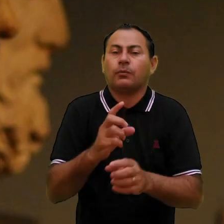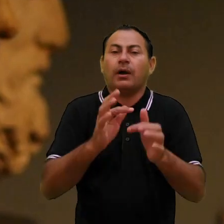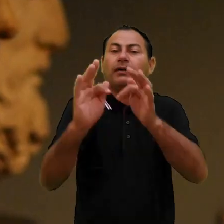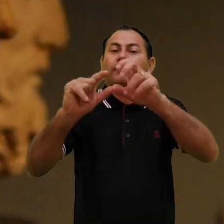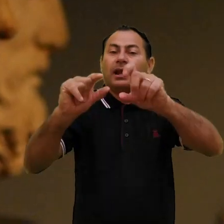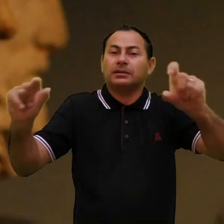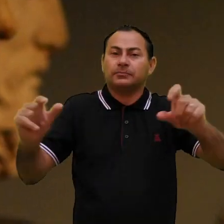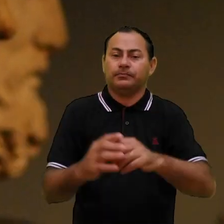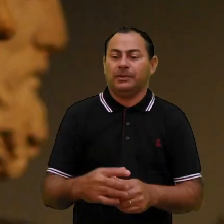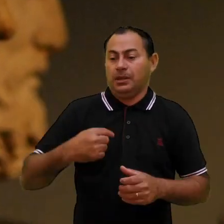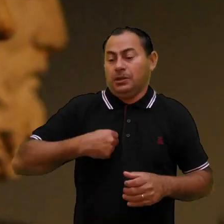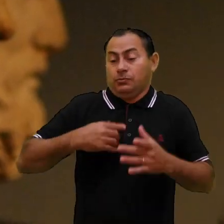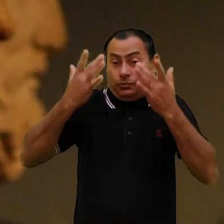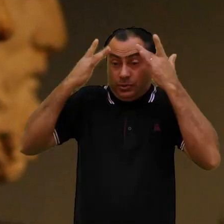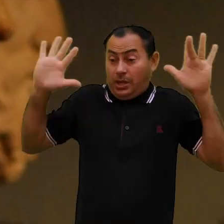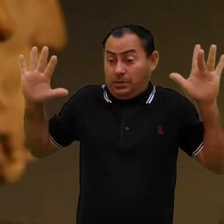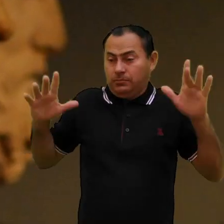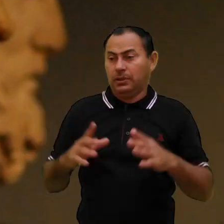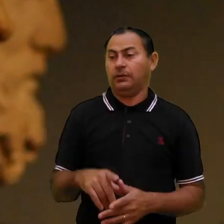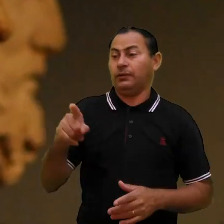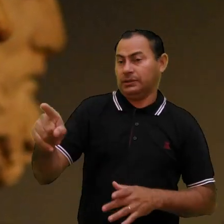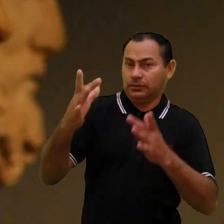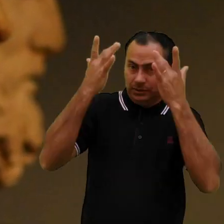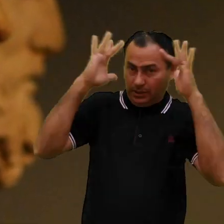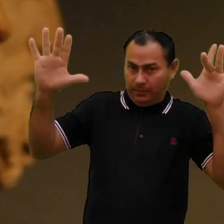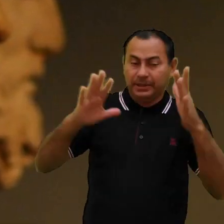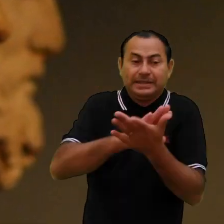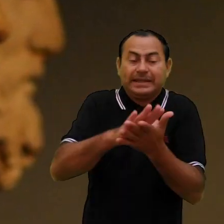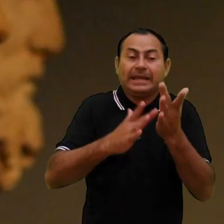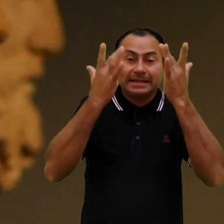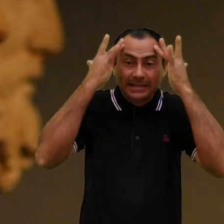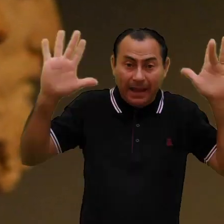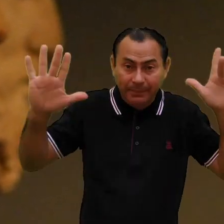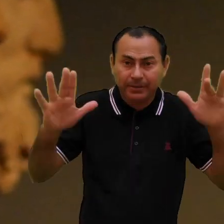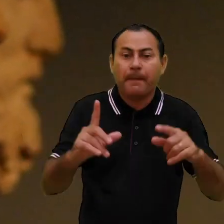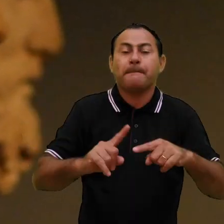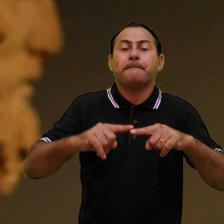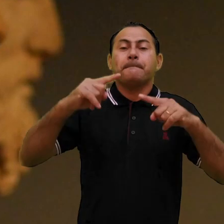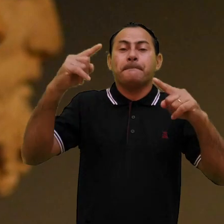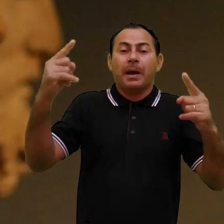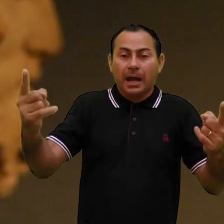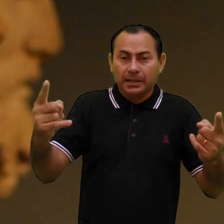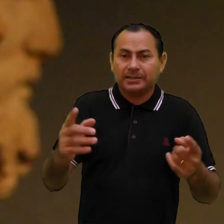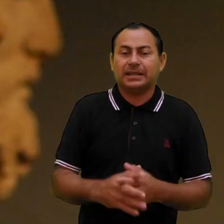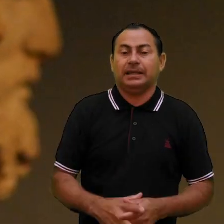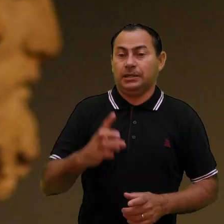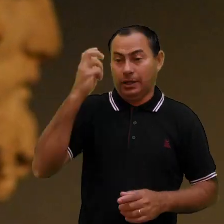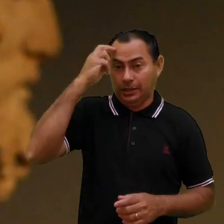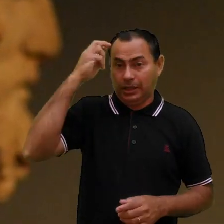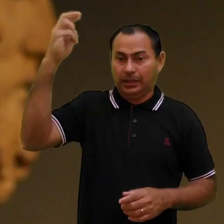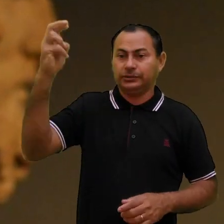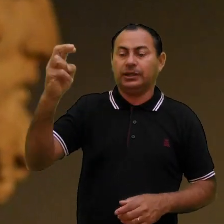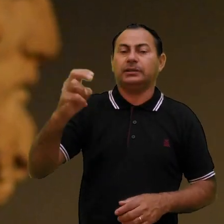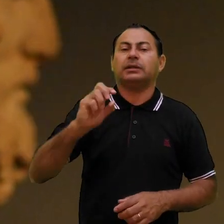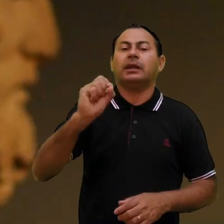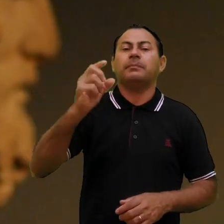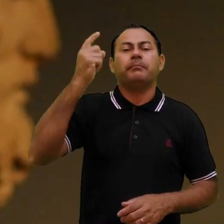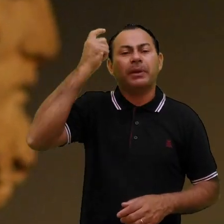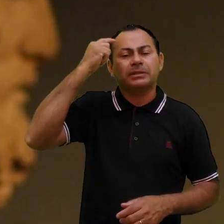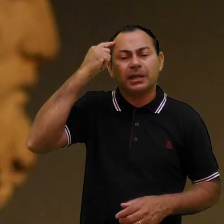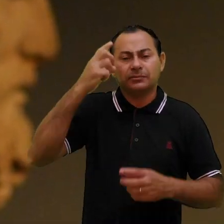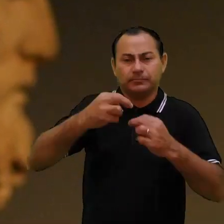seguinte frase: eu não sei, você não sabe, ninguém sabe. Mas é inteligente pensar sobre